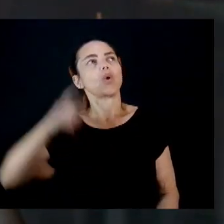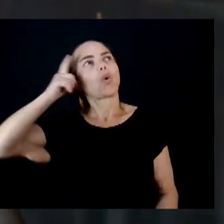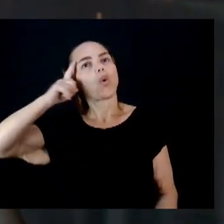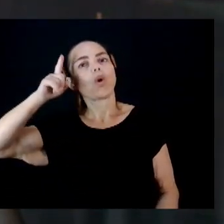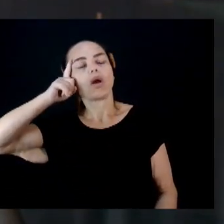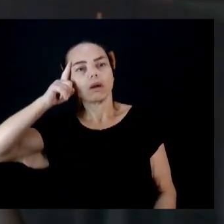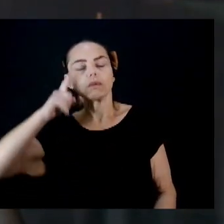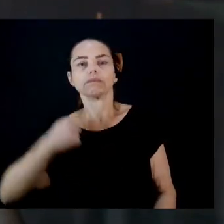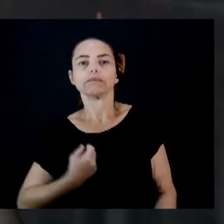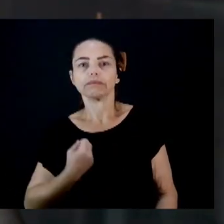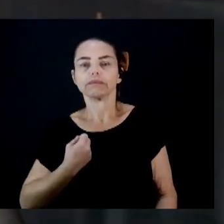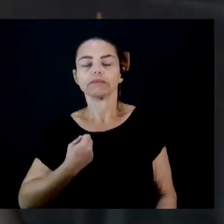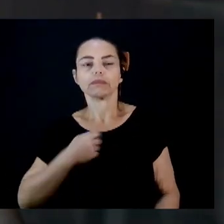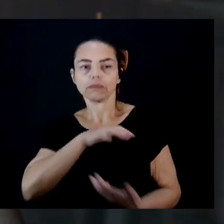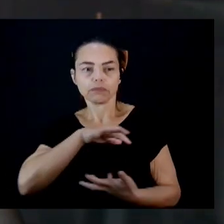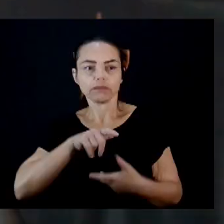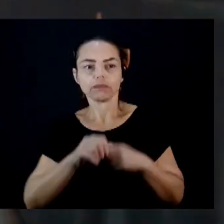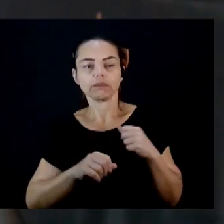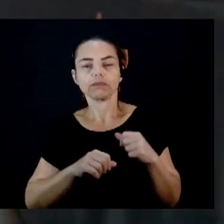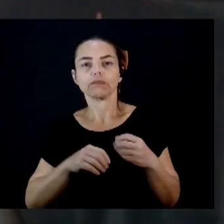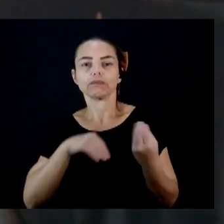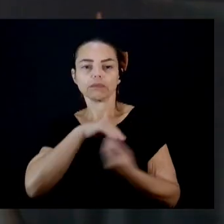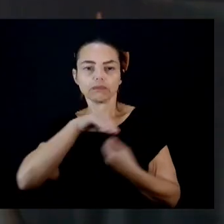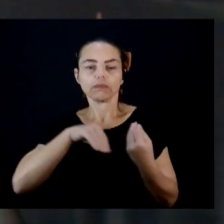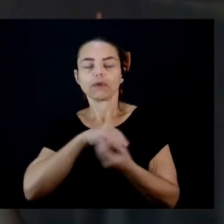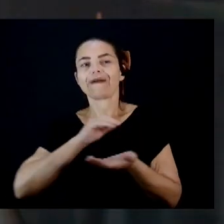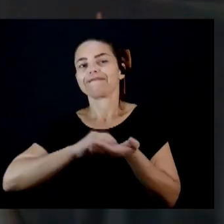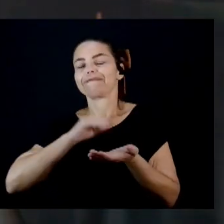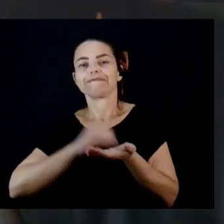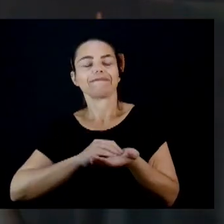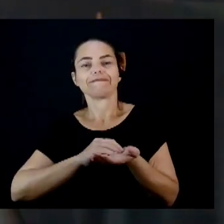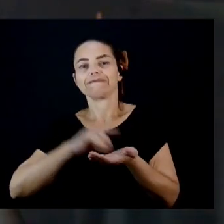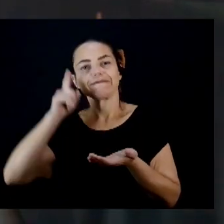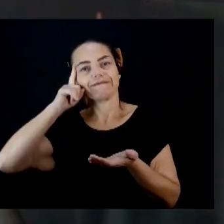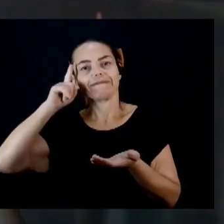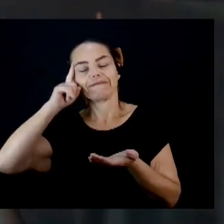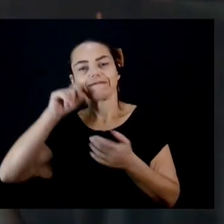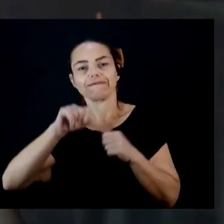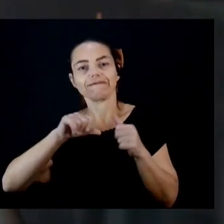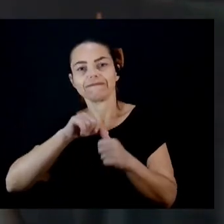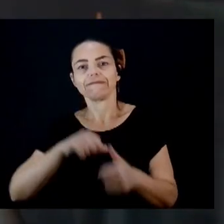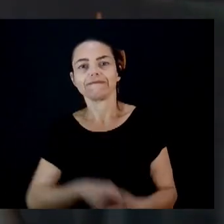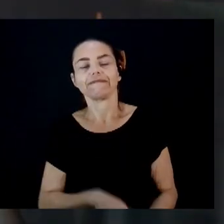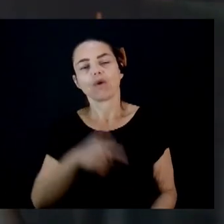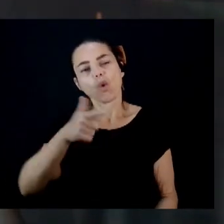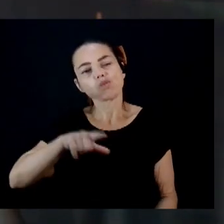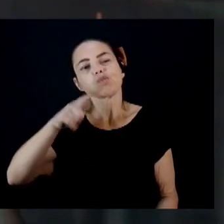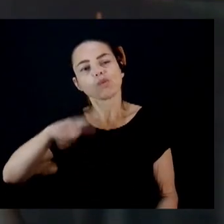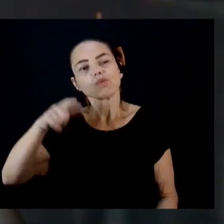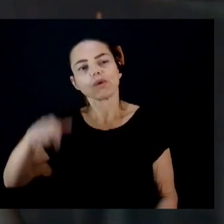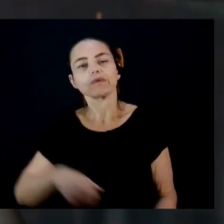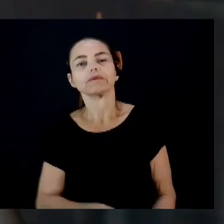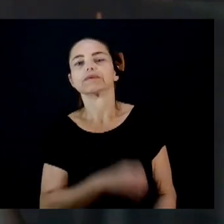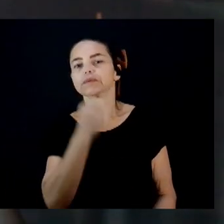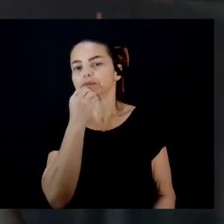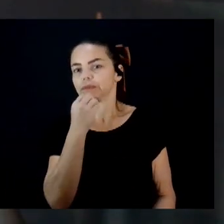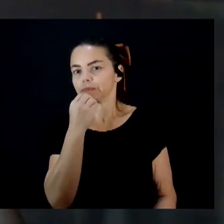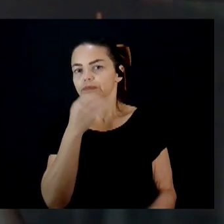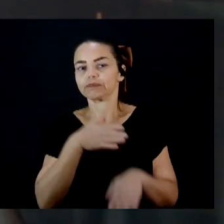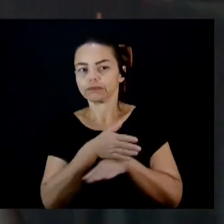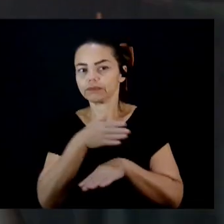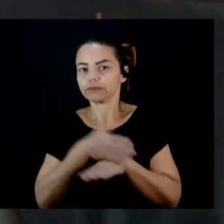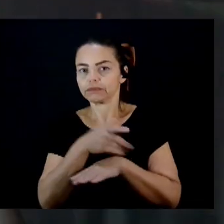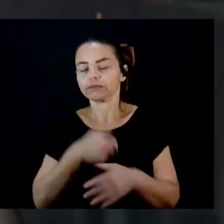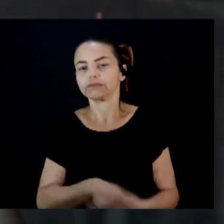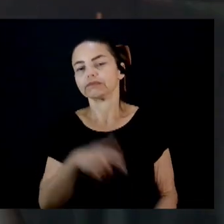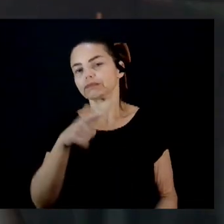que envolve até a ausência de rotina se torna uma rotina, porque rotina é aquilo que repete. Sim. A gente tem a chance de participar dessa repetição